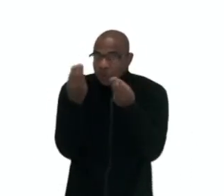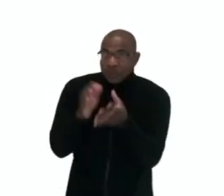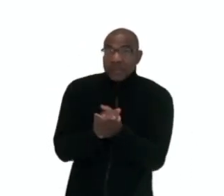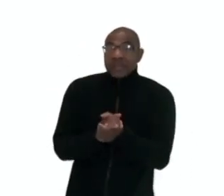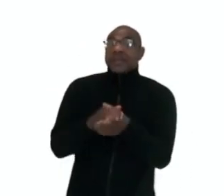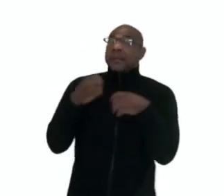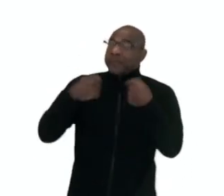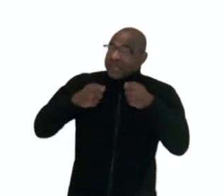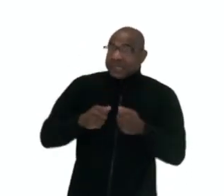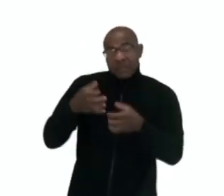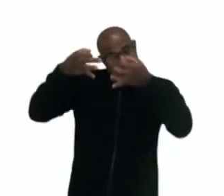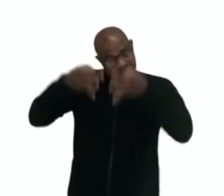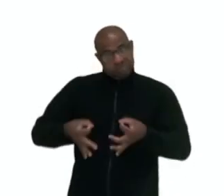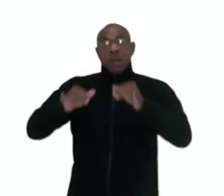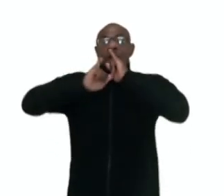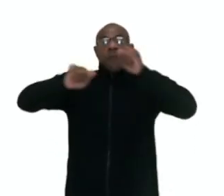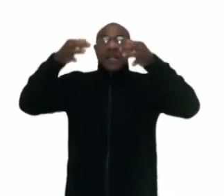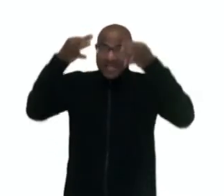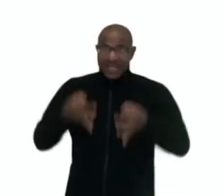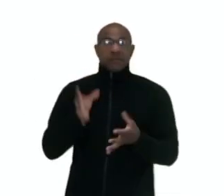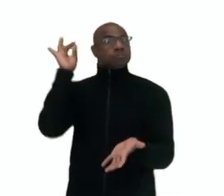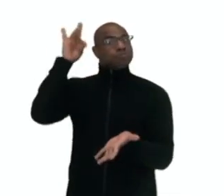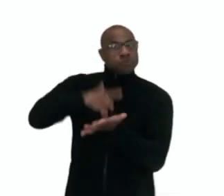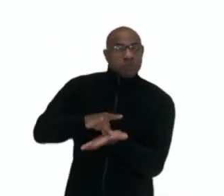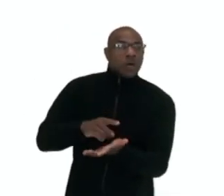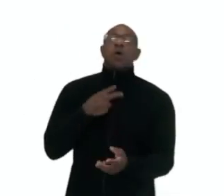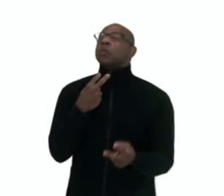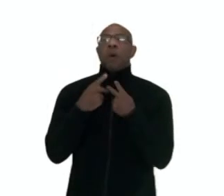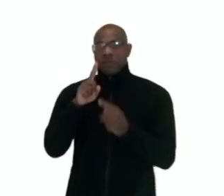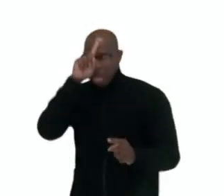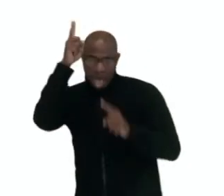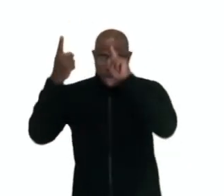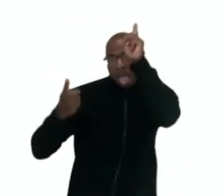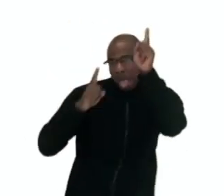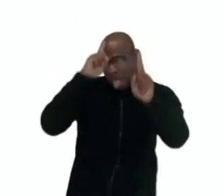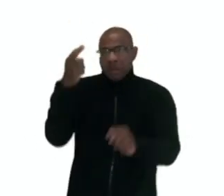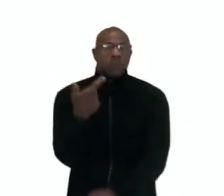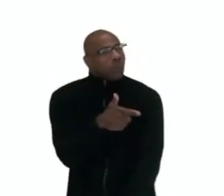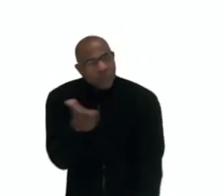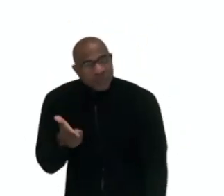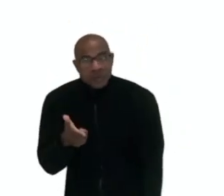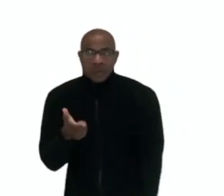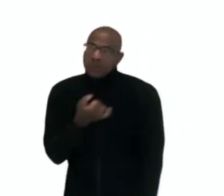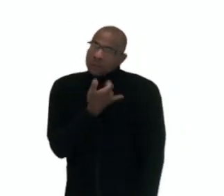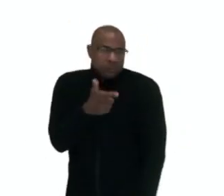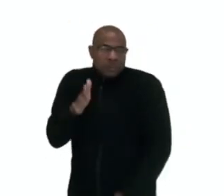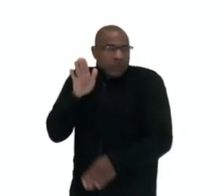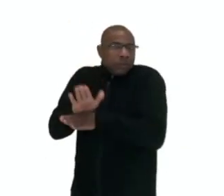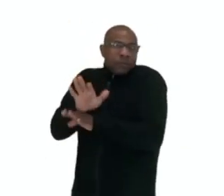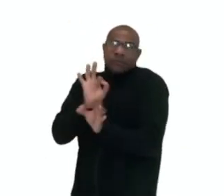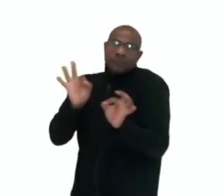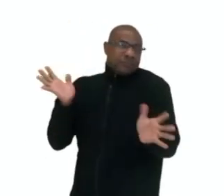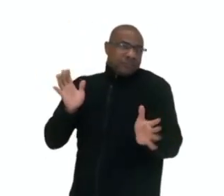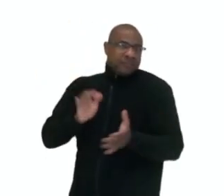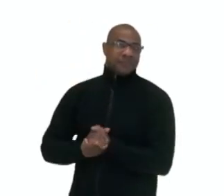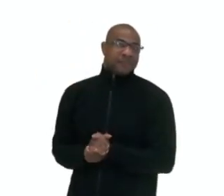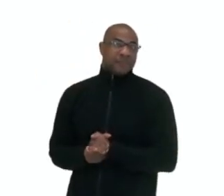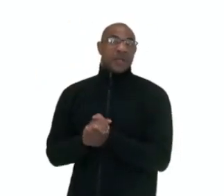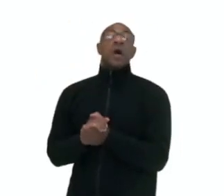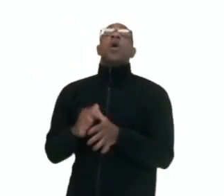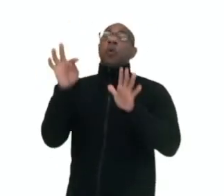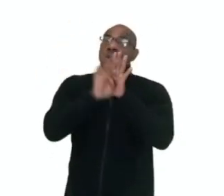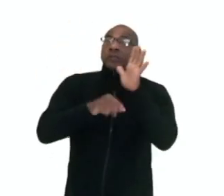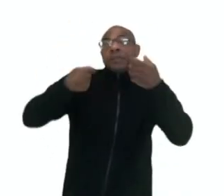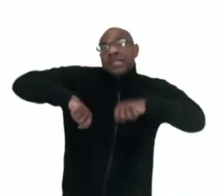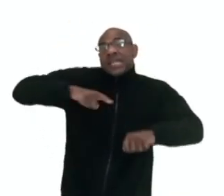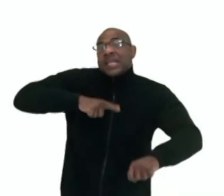notícia exata, verídica, não posso inventar coisa, senão eu vou estar contribuindo para as fake news. O texto tem que ter